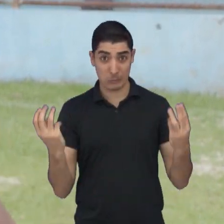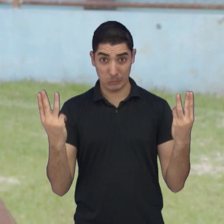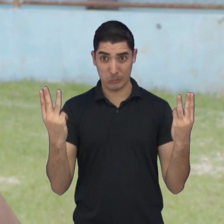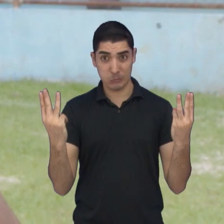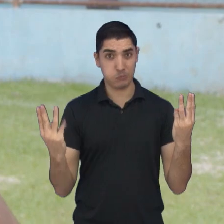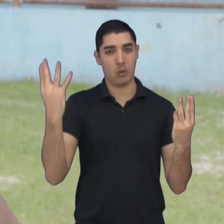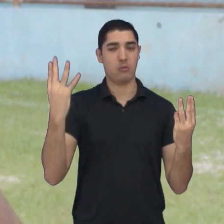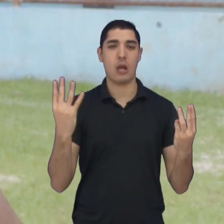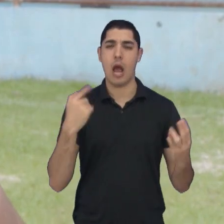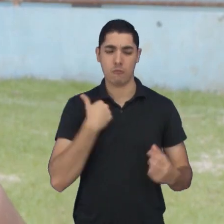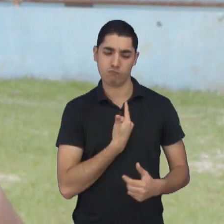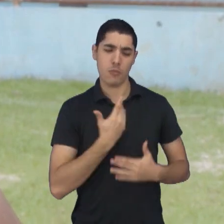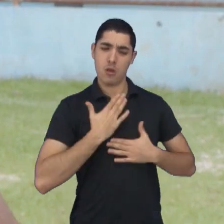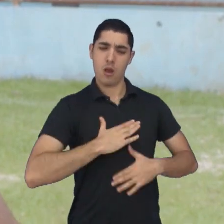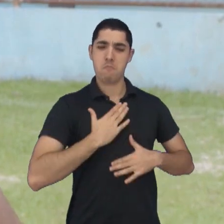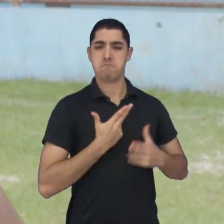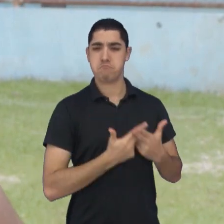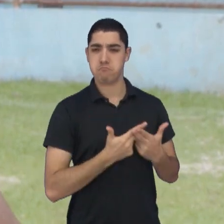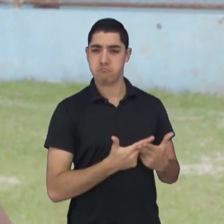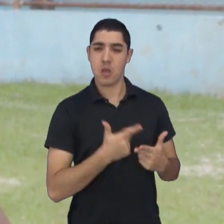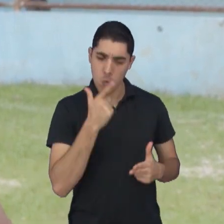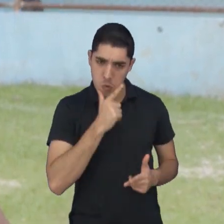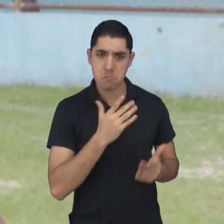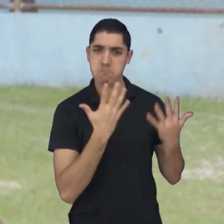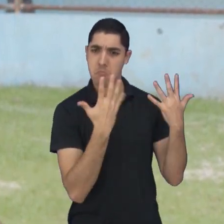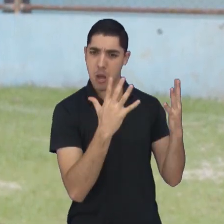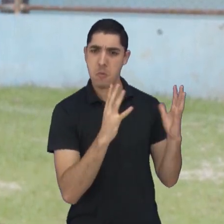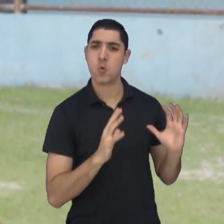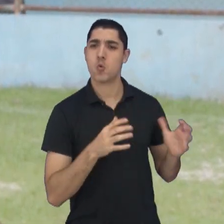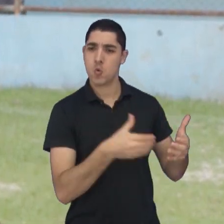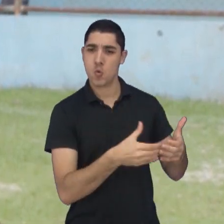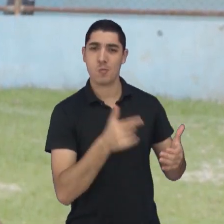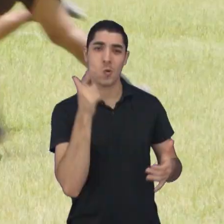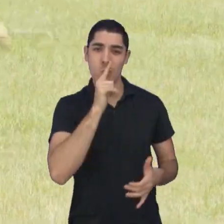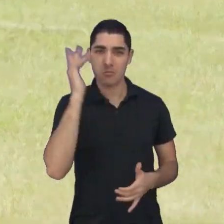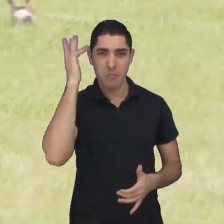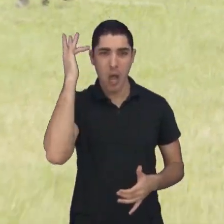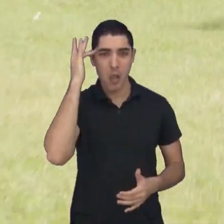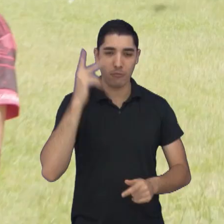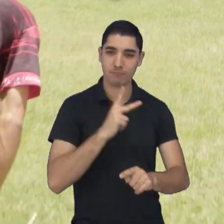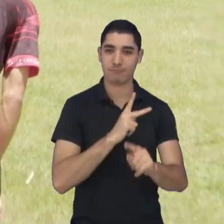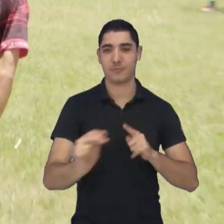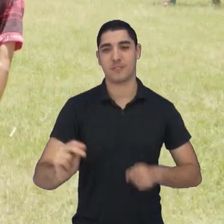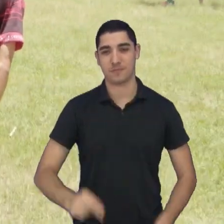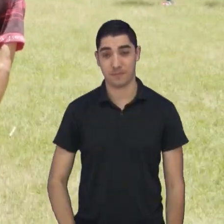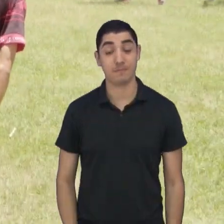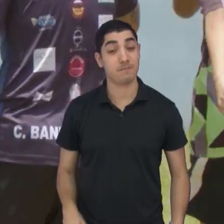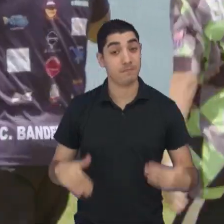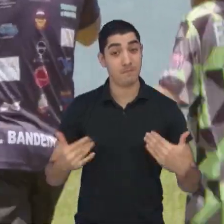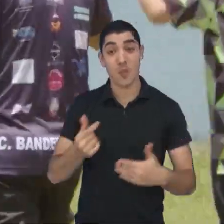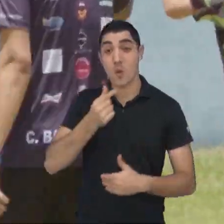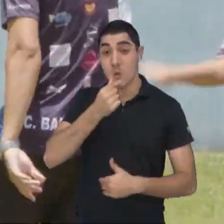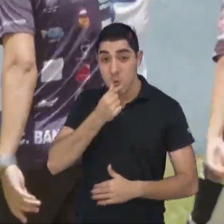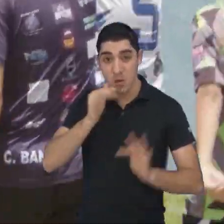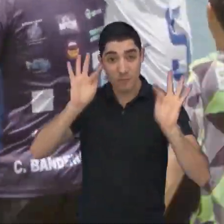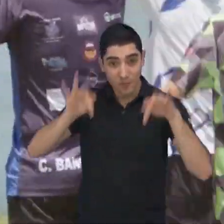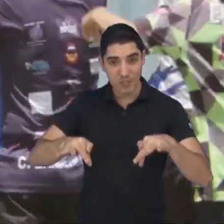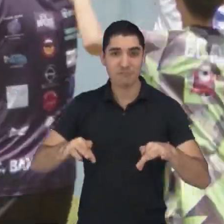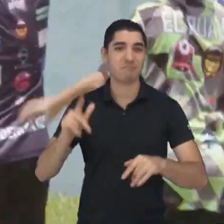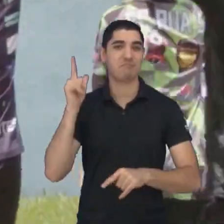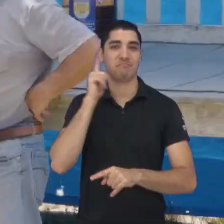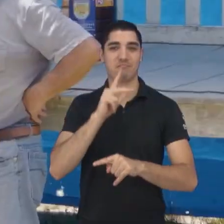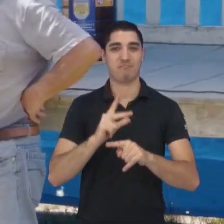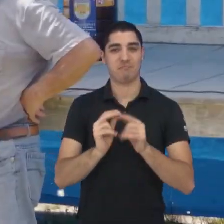tranquila e eu acho que o time está de parabéns, conseguimos ter a oportunidade de matar o jogo. E com o apito final foi só